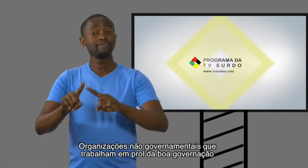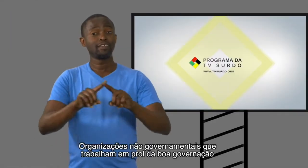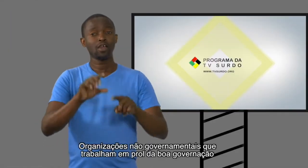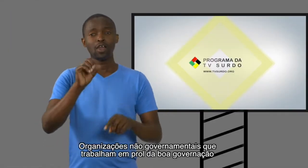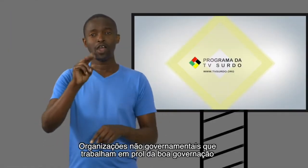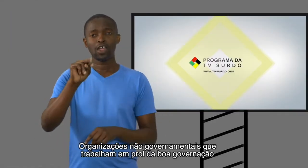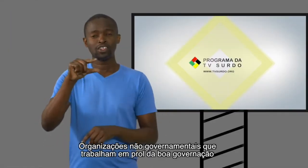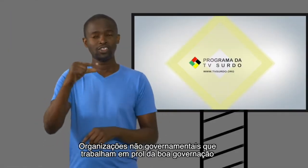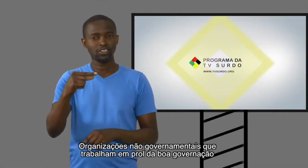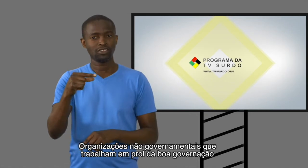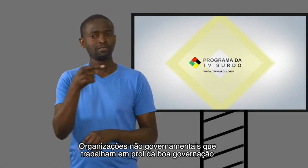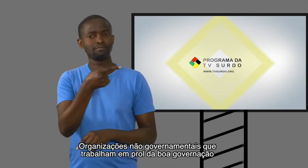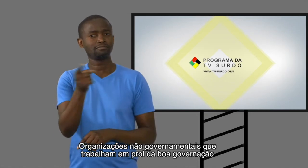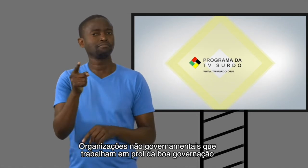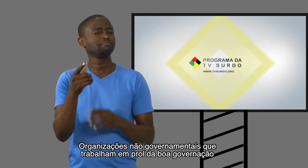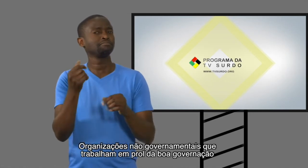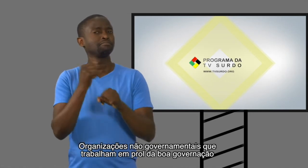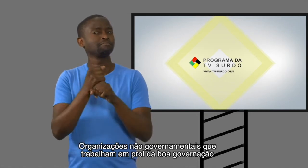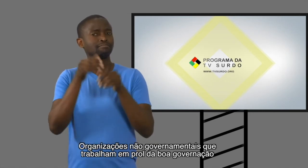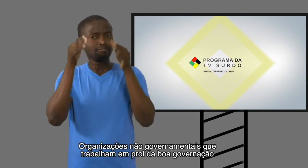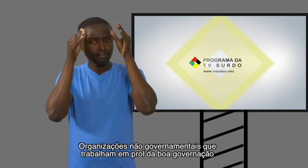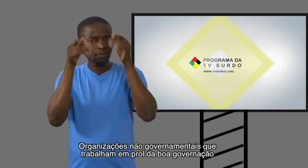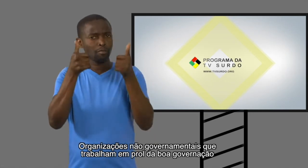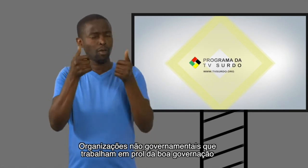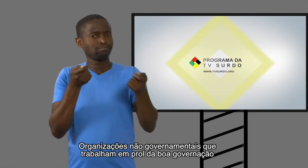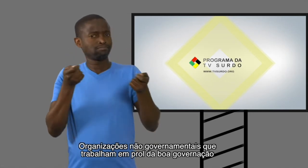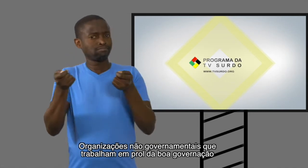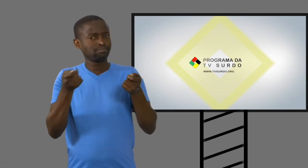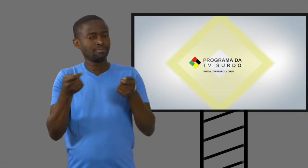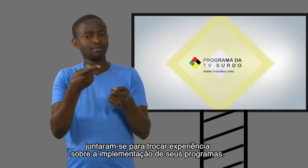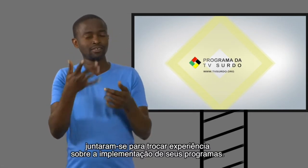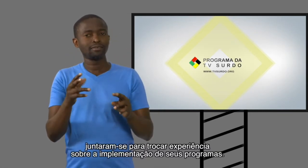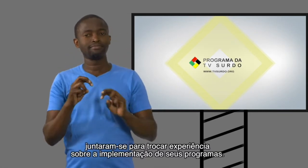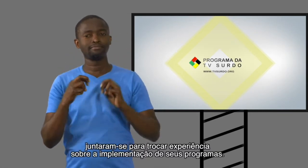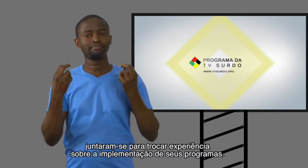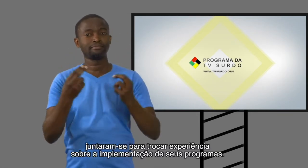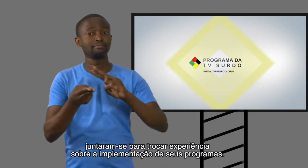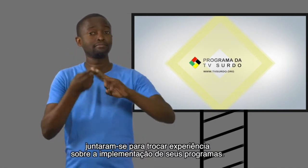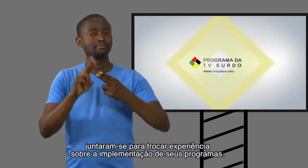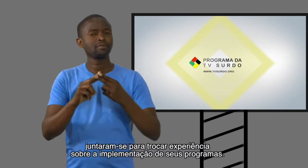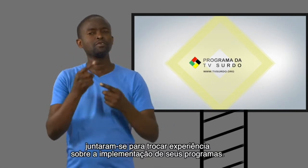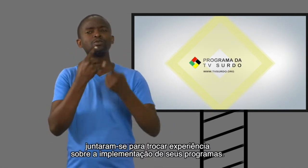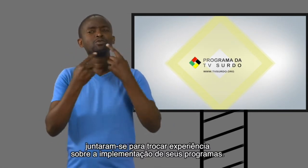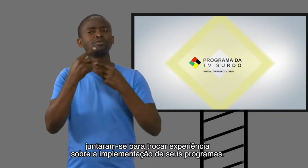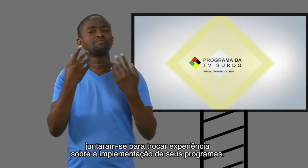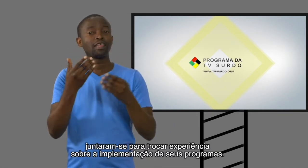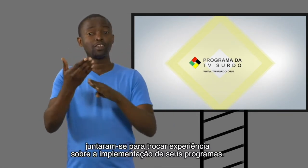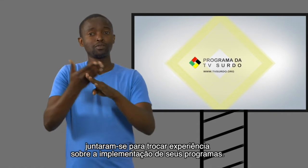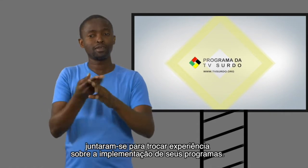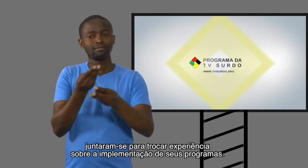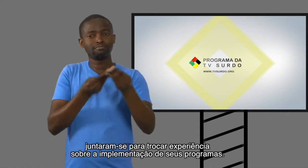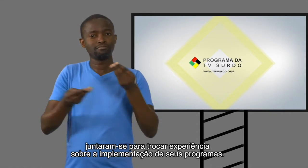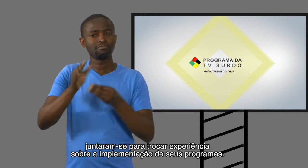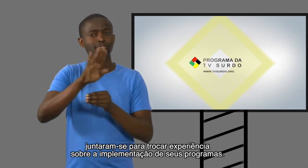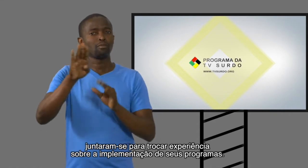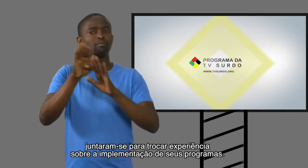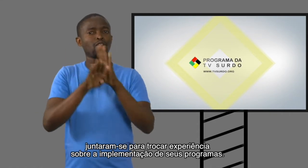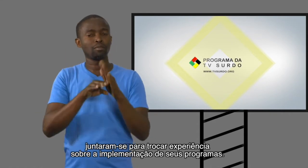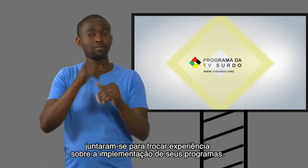Organizações não governamentais que trabalham em prol da boa governação juntaram-se para trocar experiências sobre a